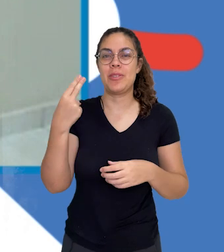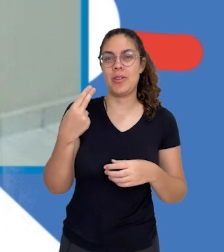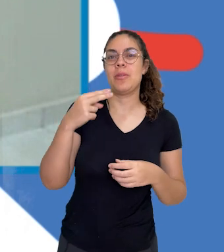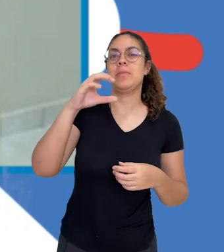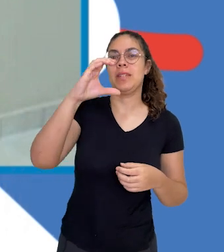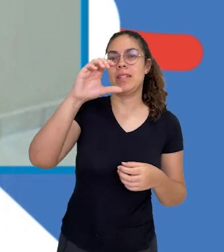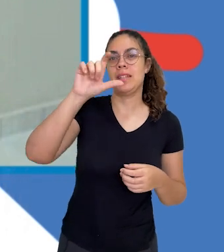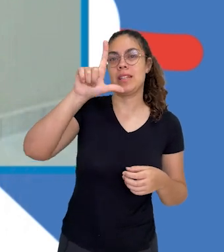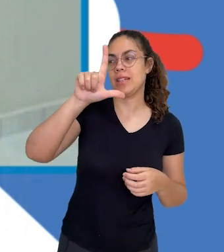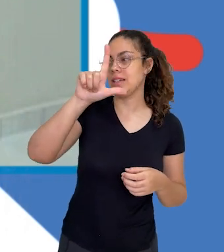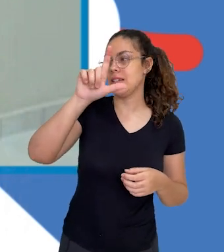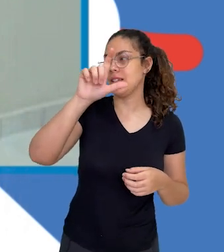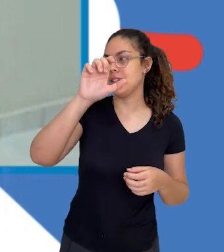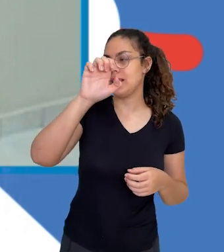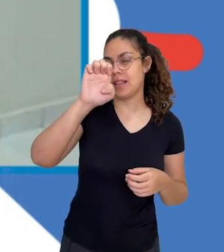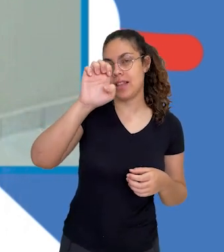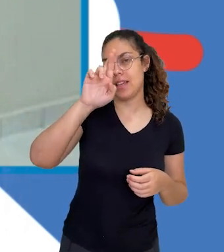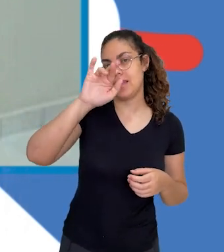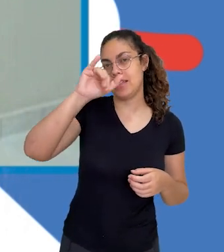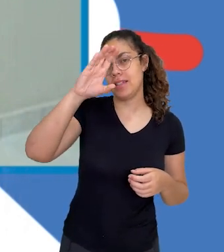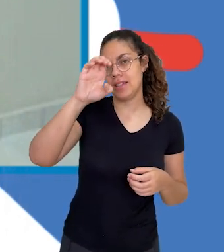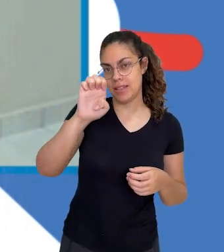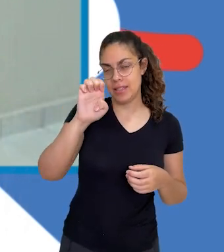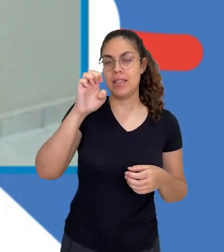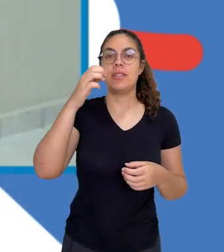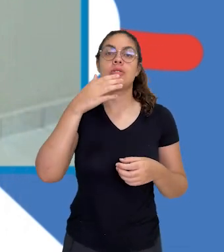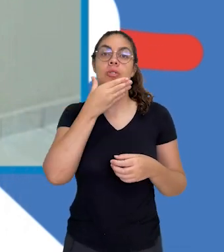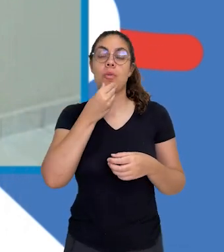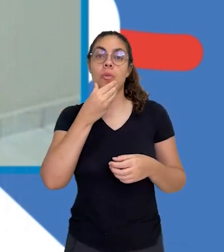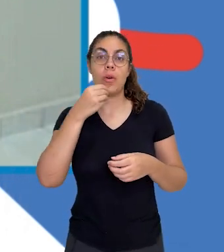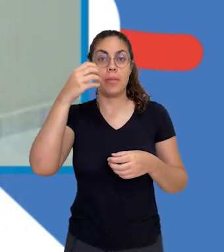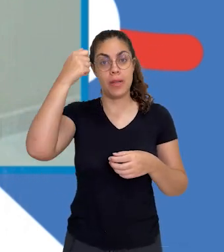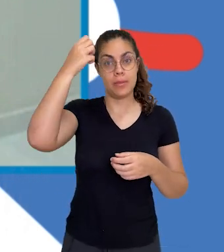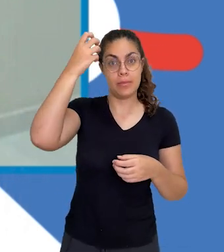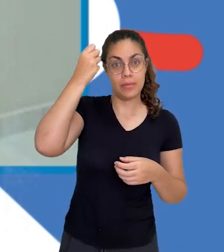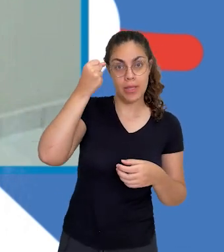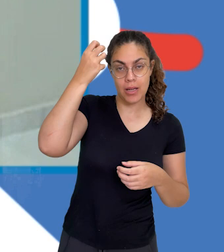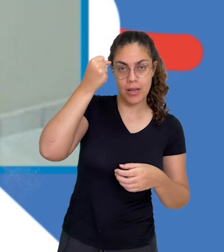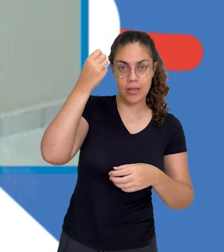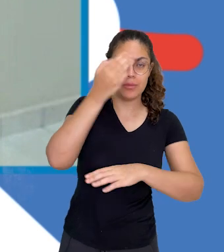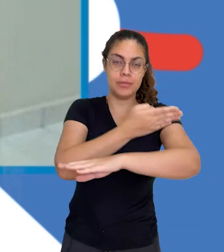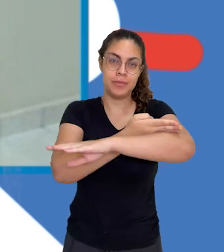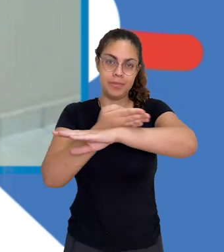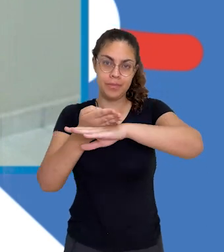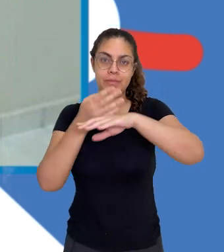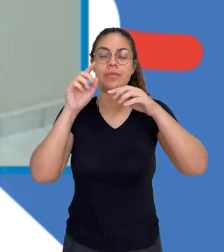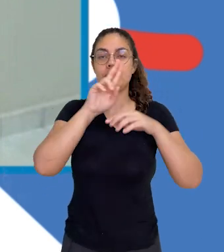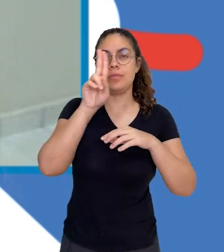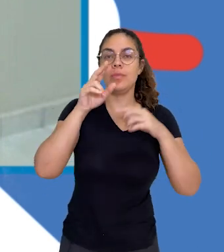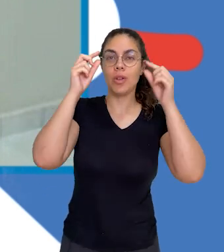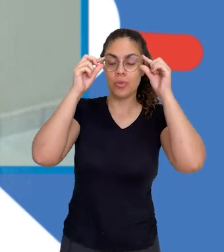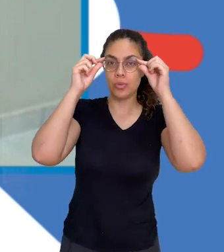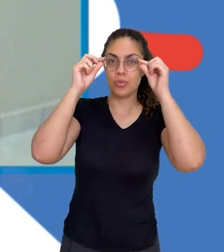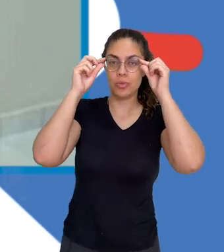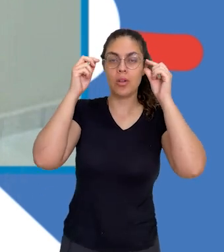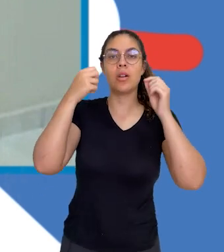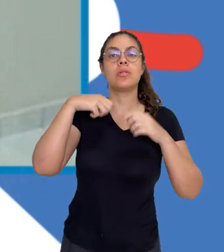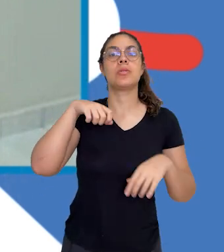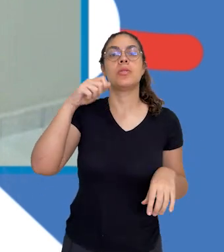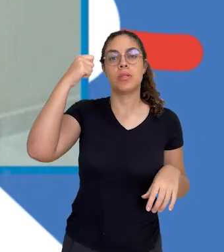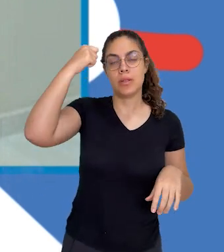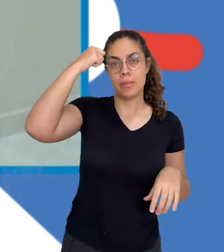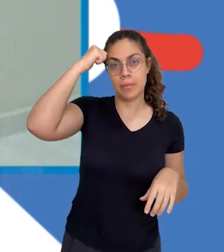Eu sou um homem branco cabelo sobrancelhas e olhos castanhos usa óculos de armação retangular com os cantos arredondados